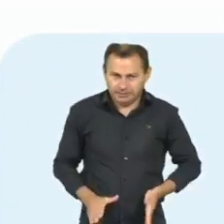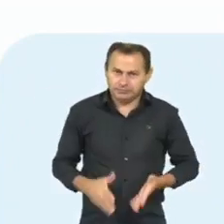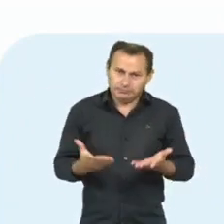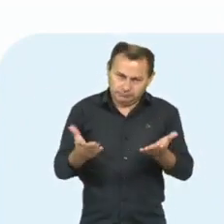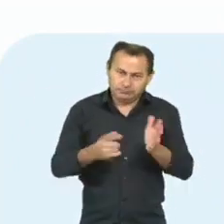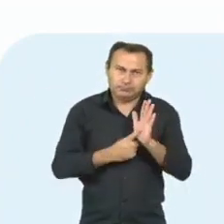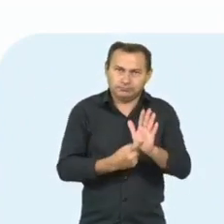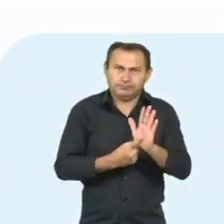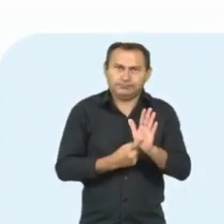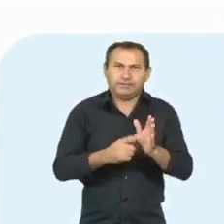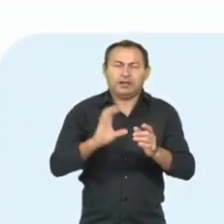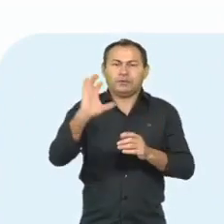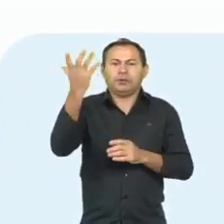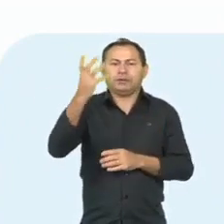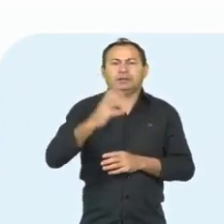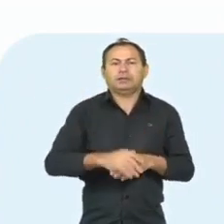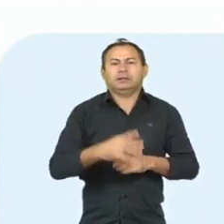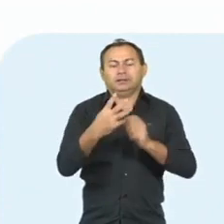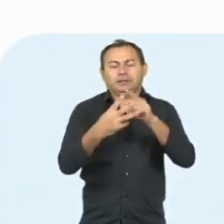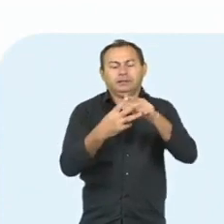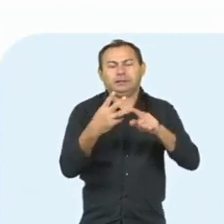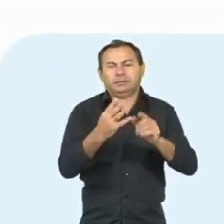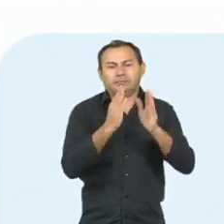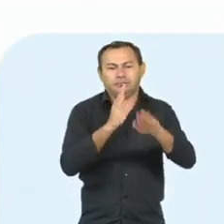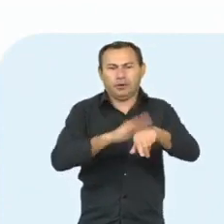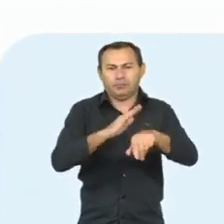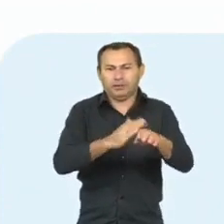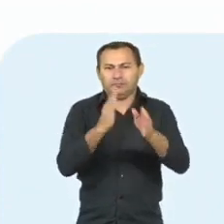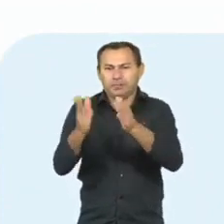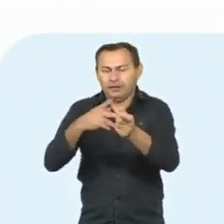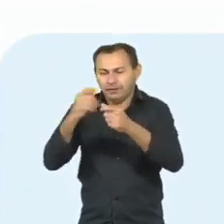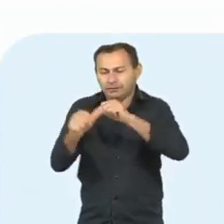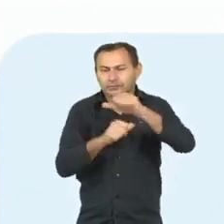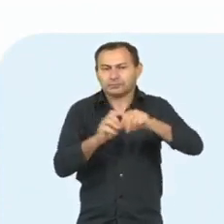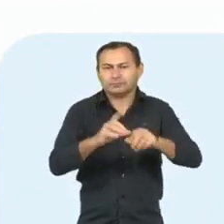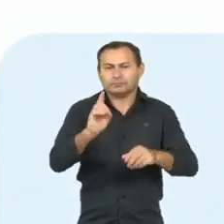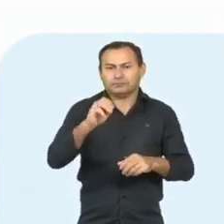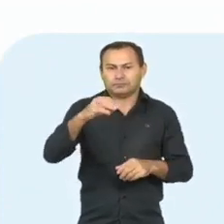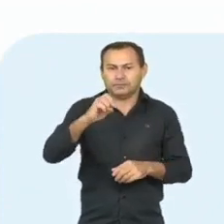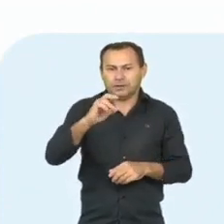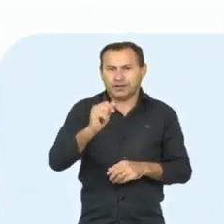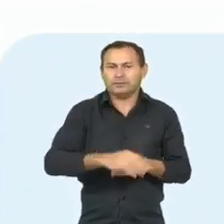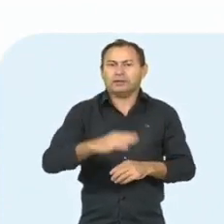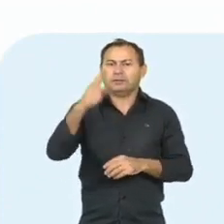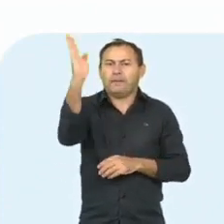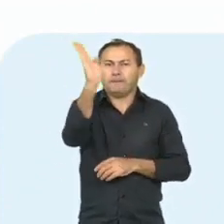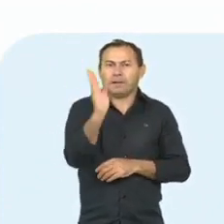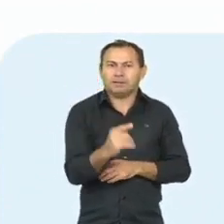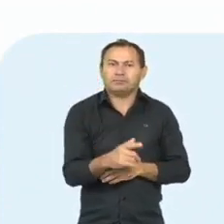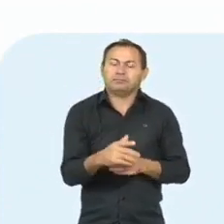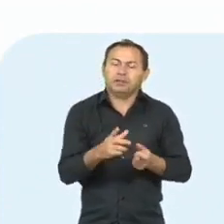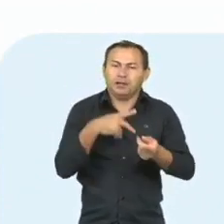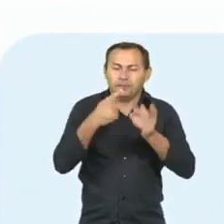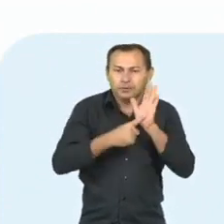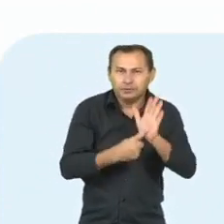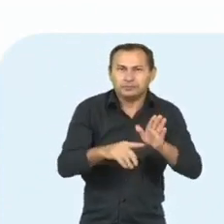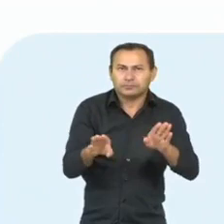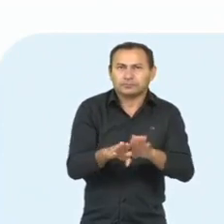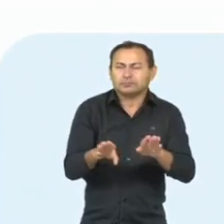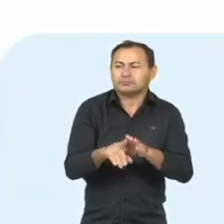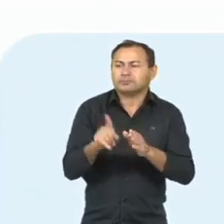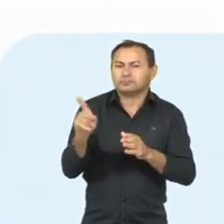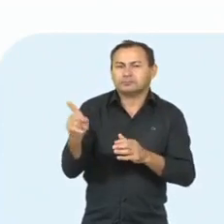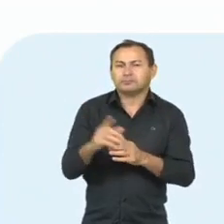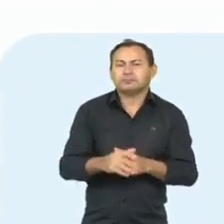trouxe que ocorreu em 3 fases, falei sobre a transição demográfica no Brasil, e aí eu trouxe